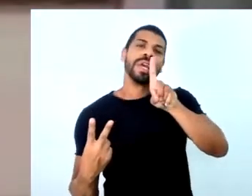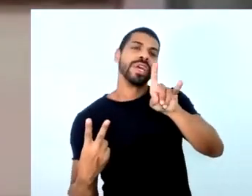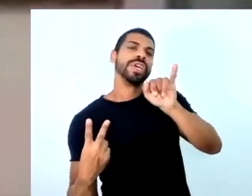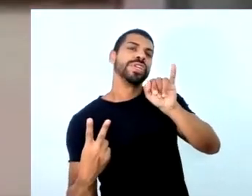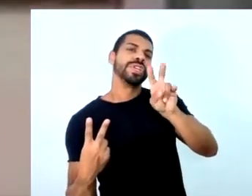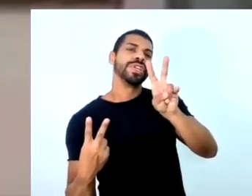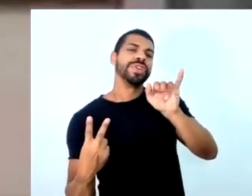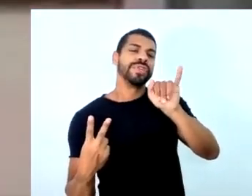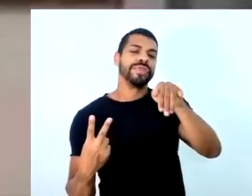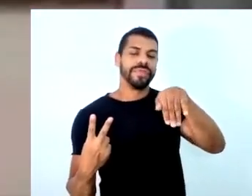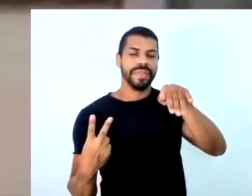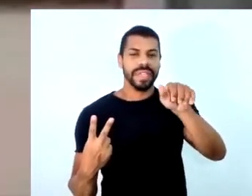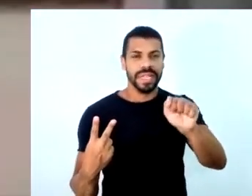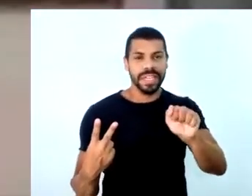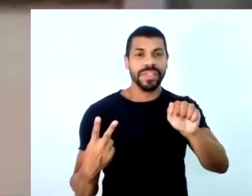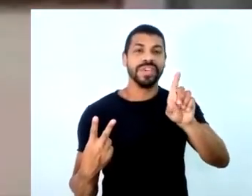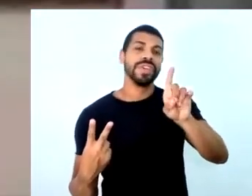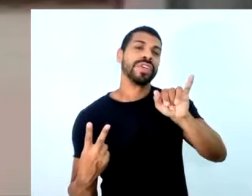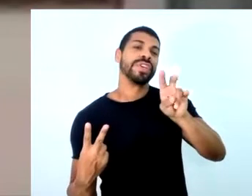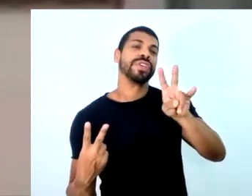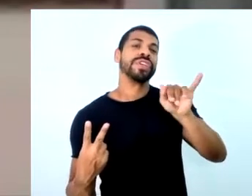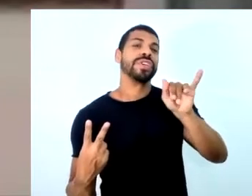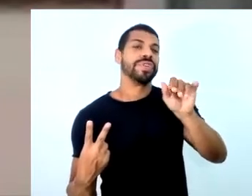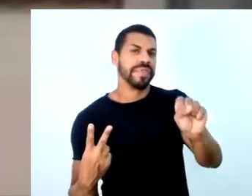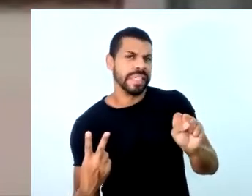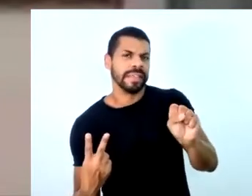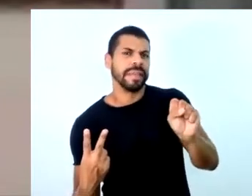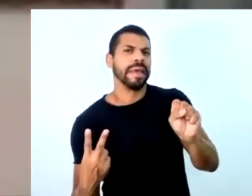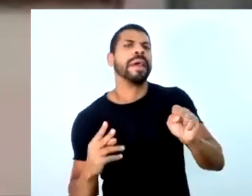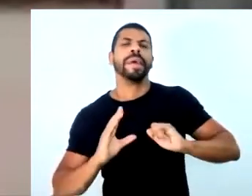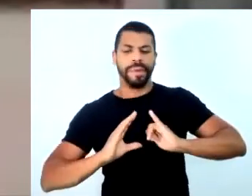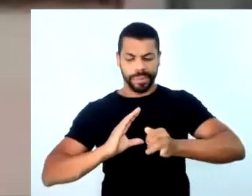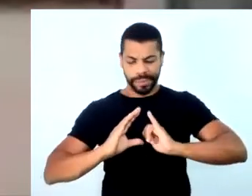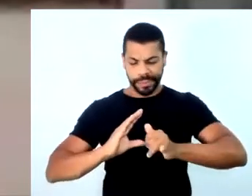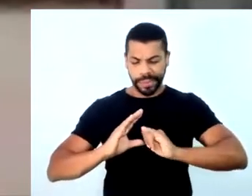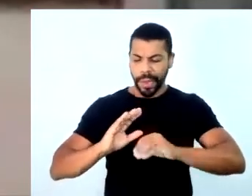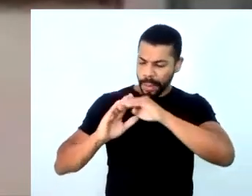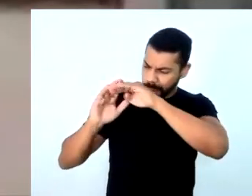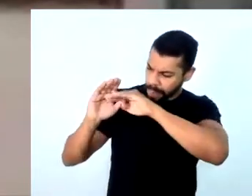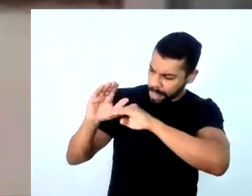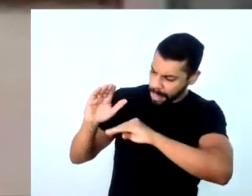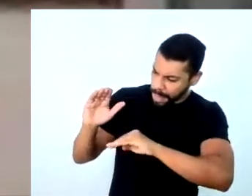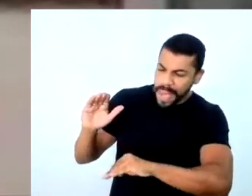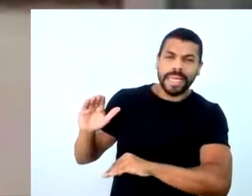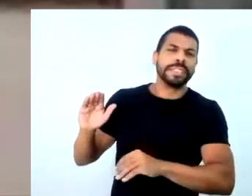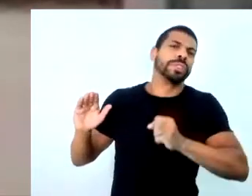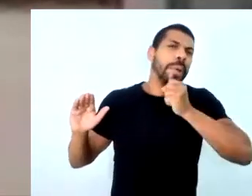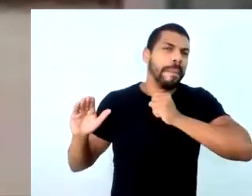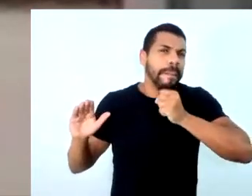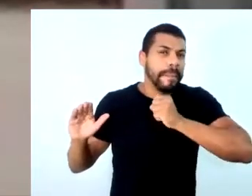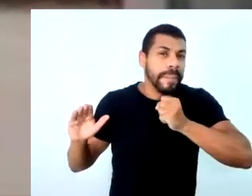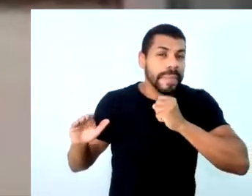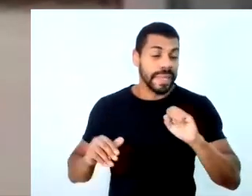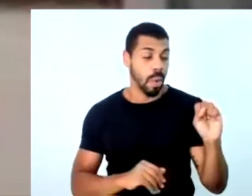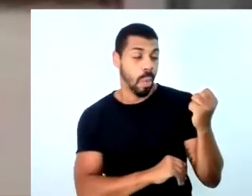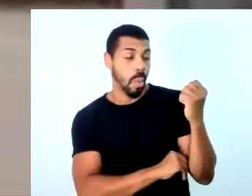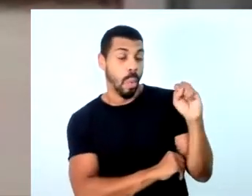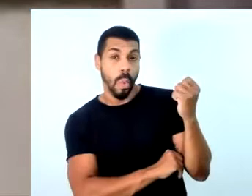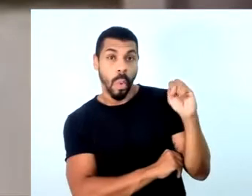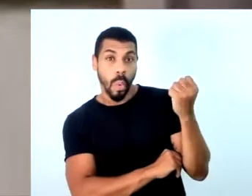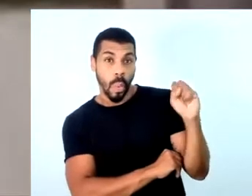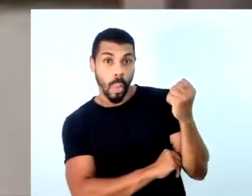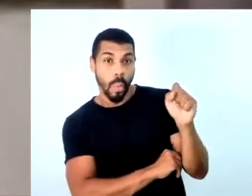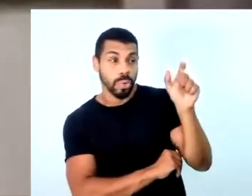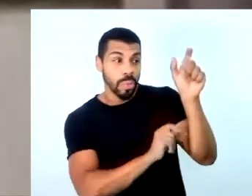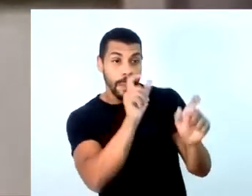tem o Divinas Divas, que é um filme que foi feito com muito material de arquivo, muita coisa de arquivo.